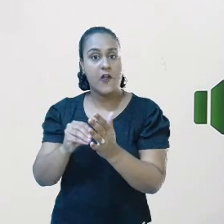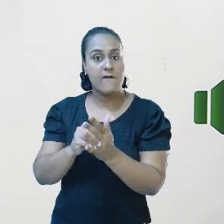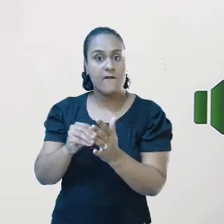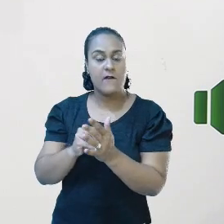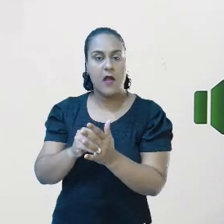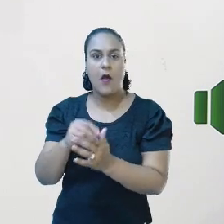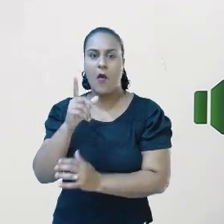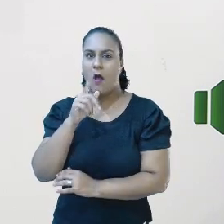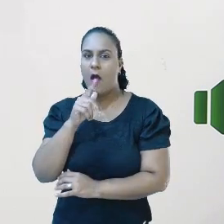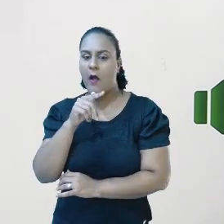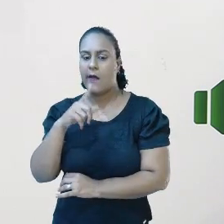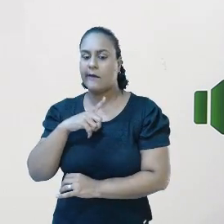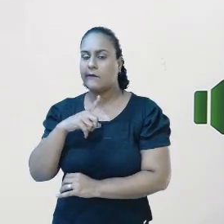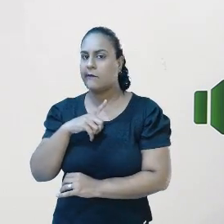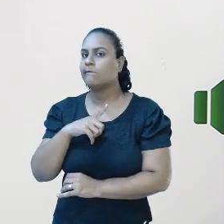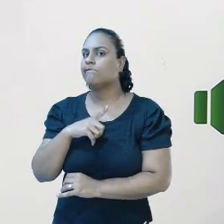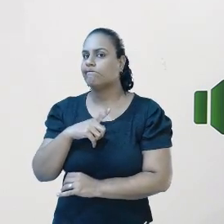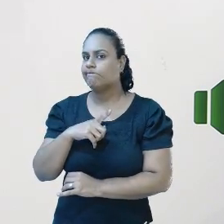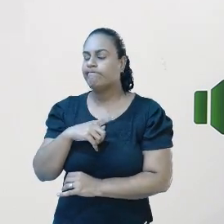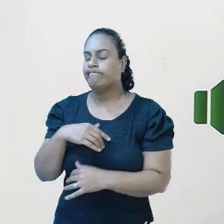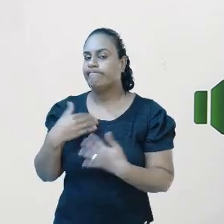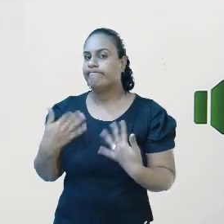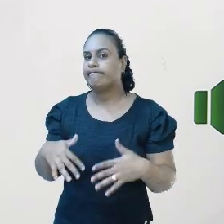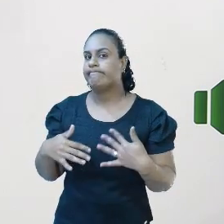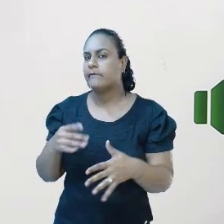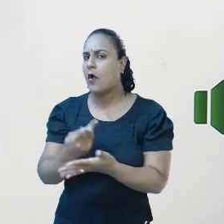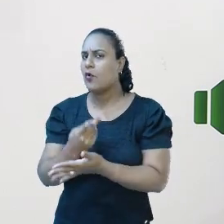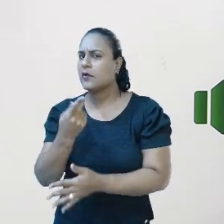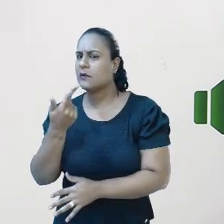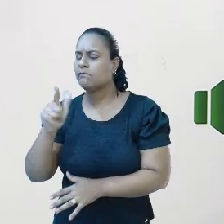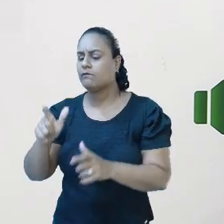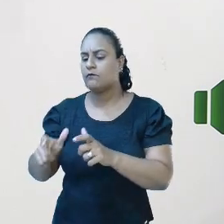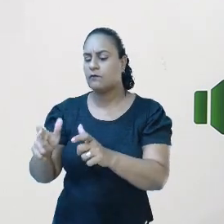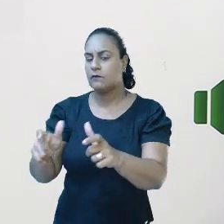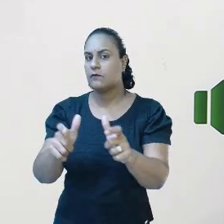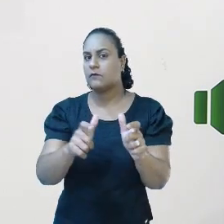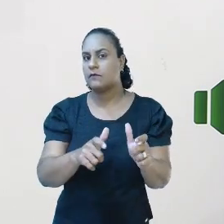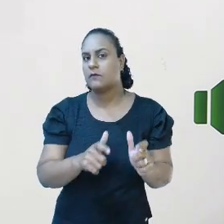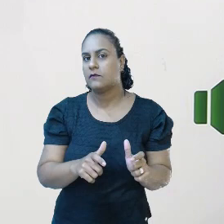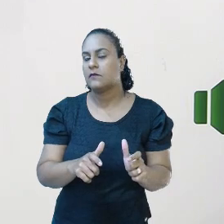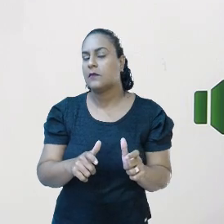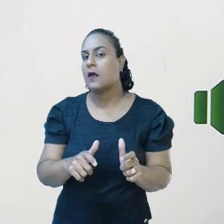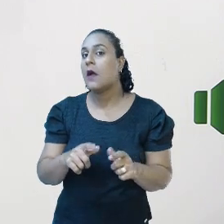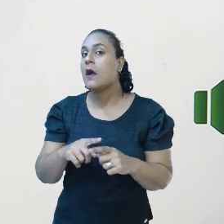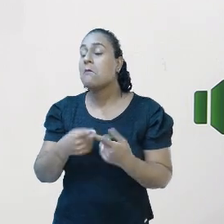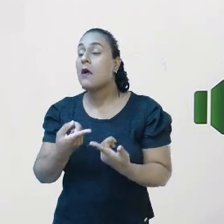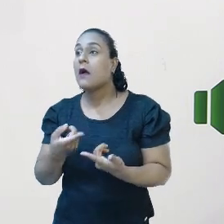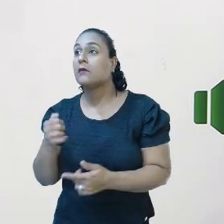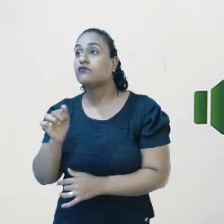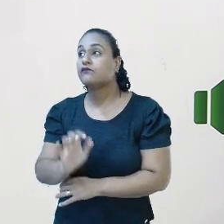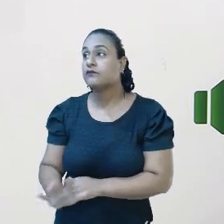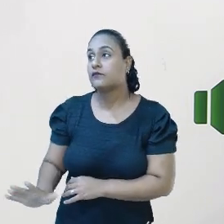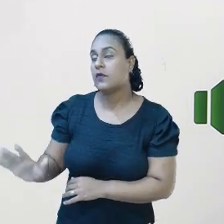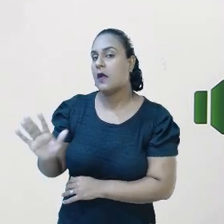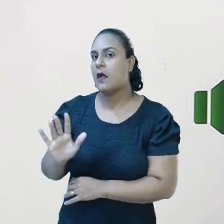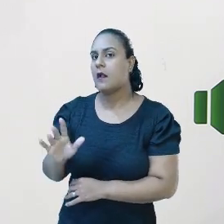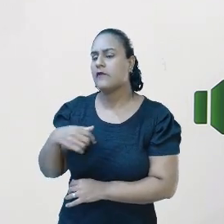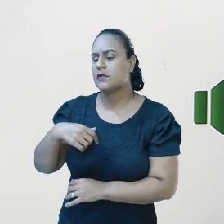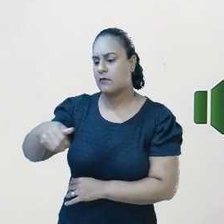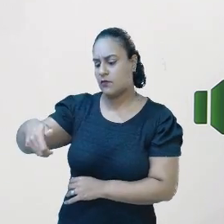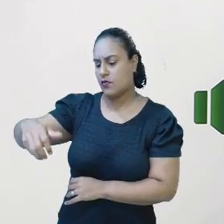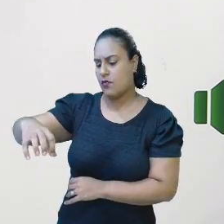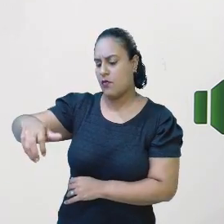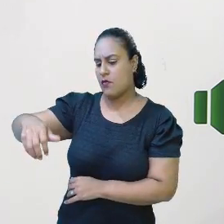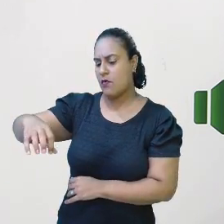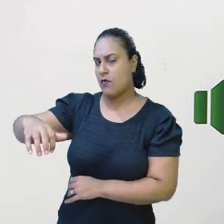está ali presente, falta, normal, acontece em alguns locais. Mas, no geral, você abrir a